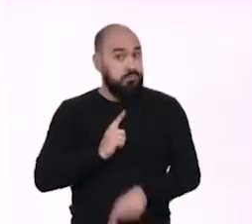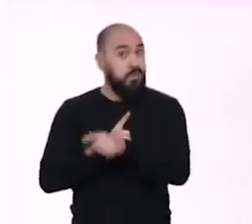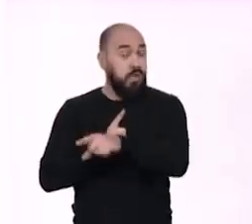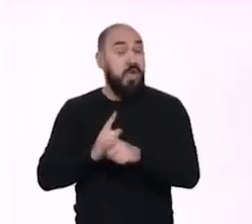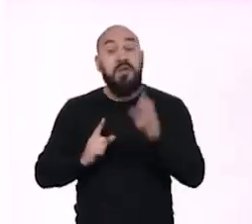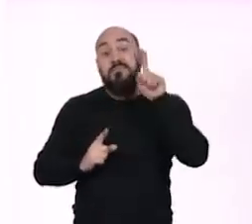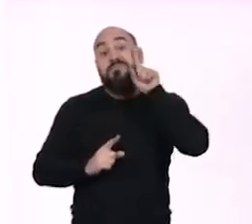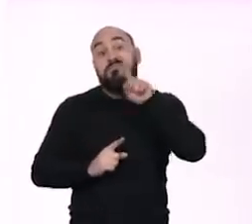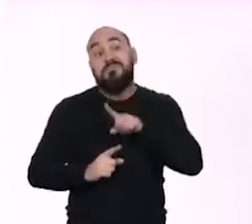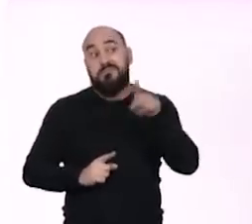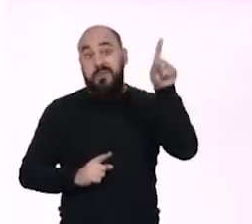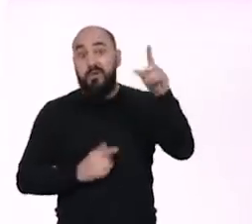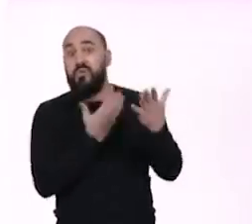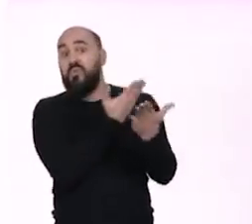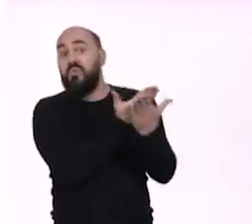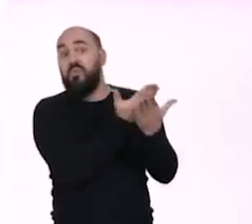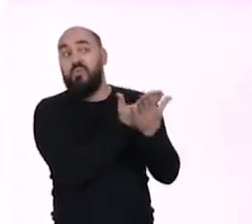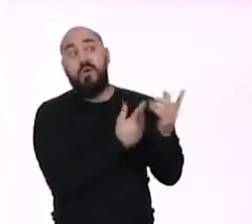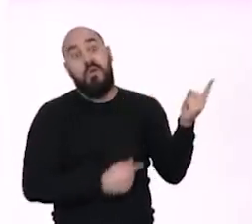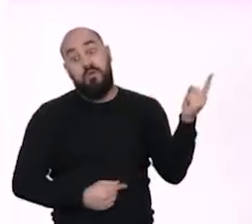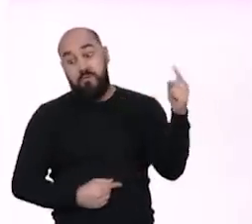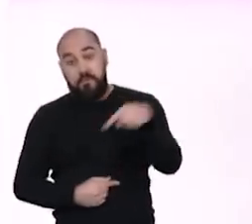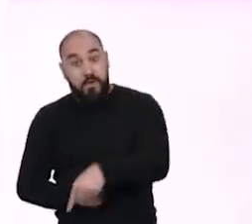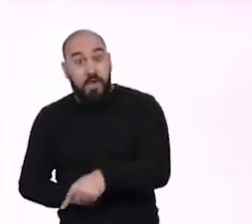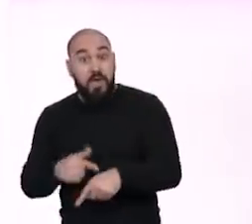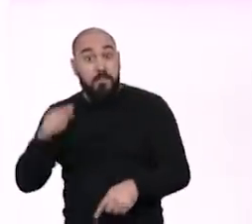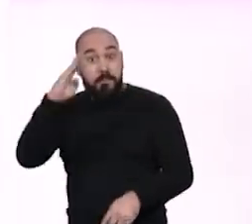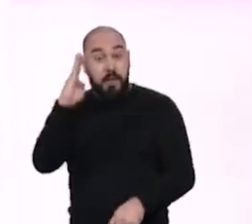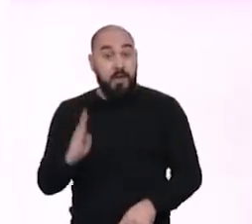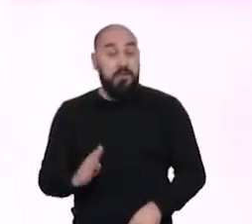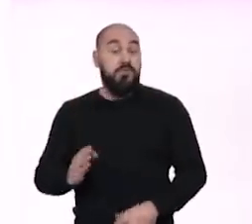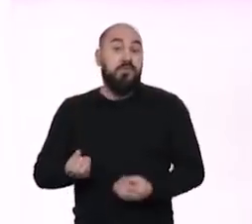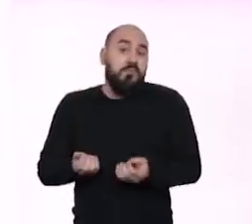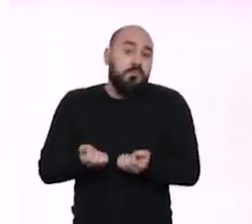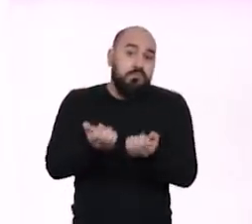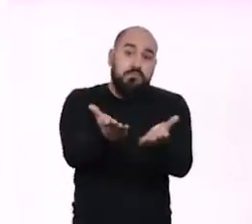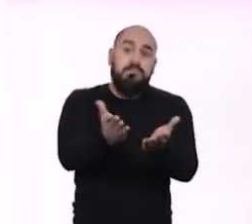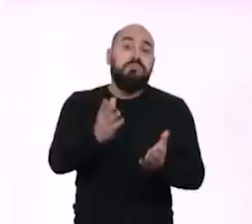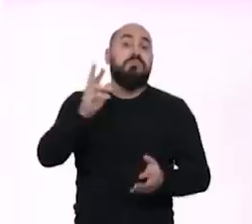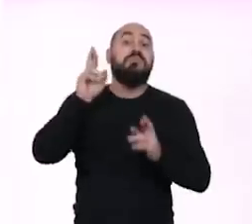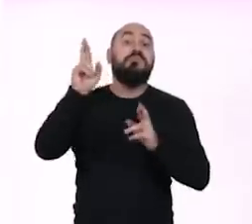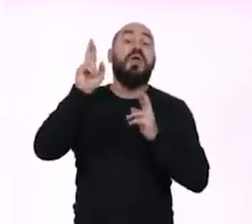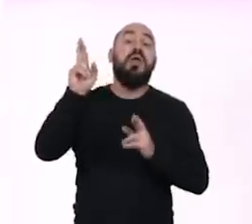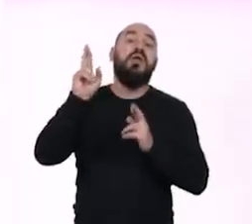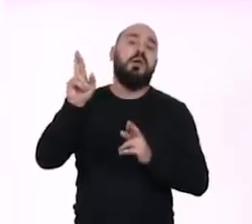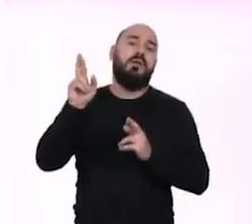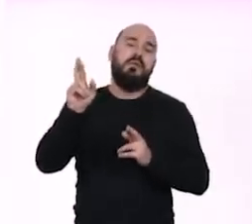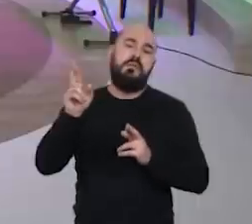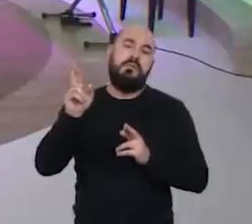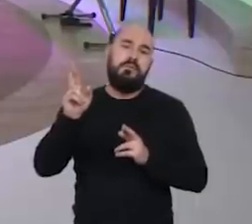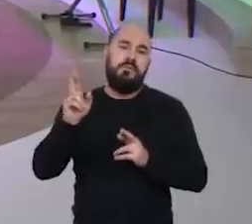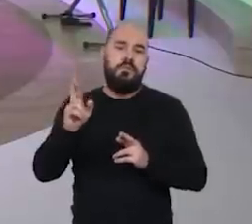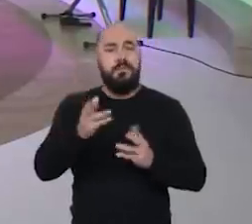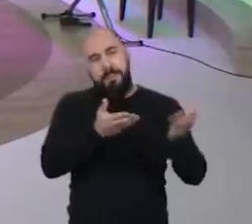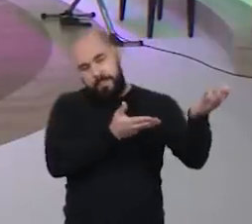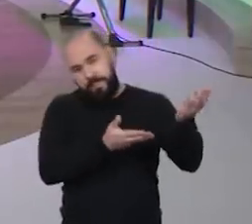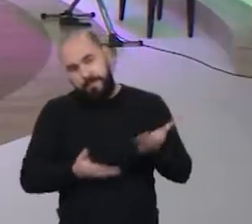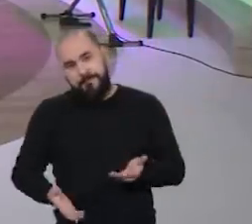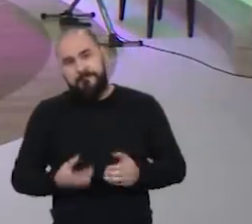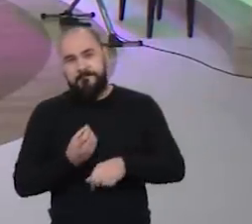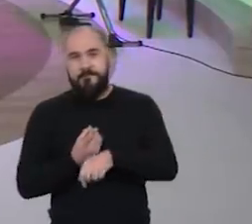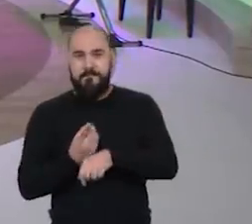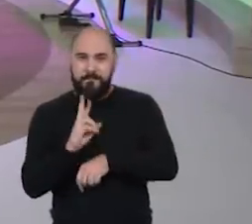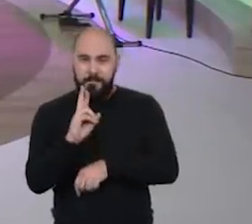ela veio aqui para o Brasil só para levar essa mensagem de esperança para mim e para você. Quero convidar a doutora Rosana, pedir que